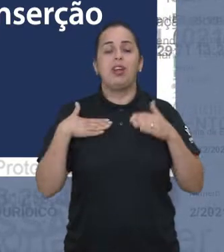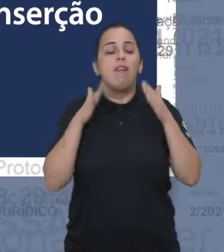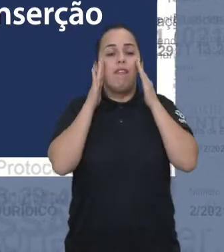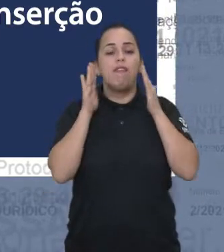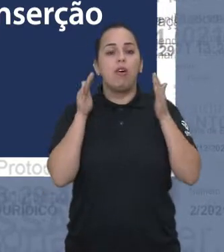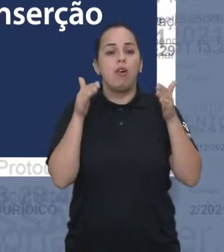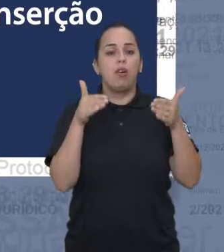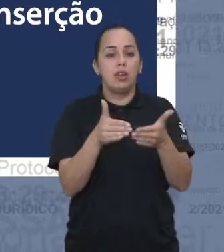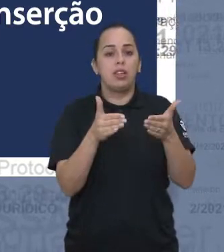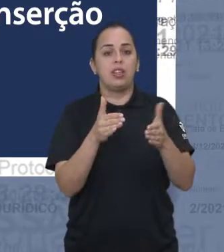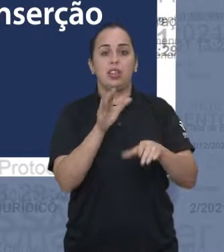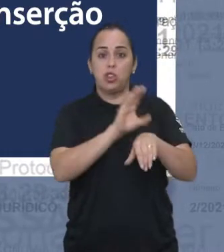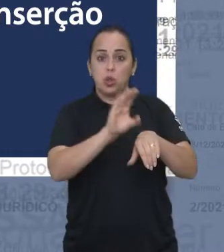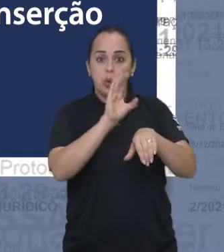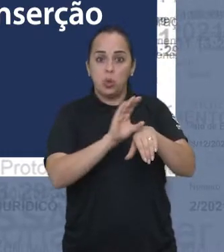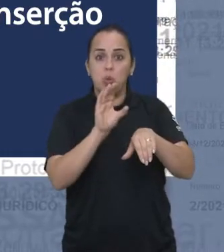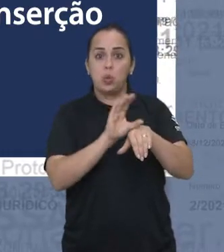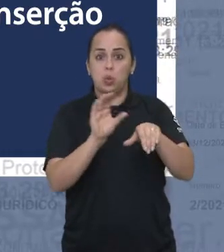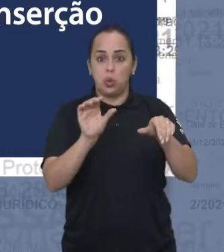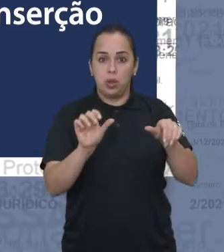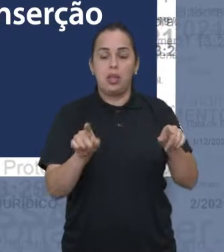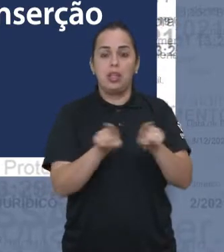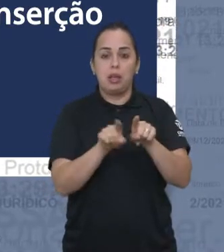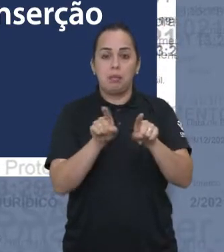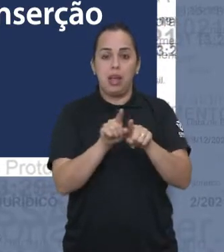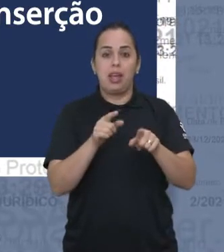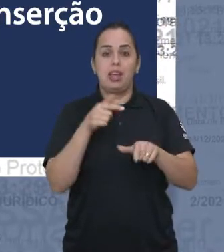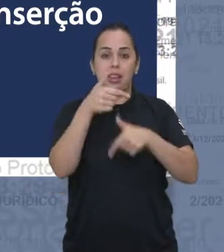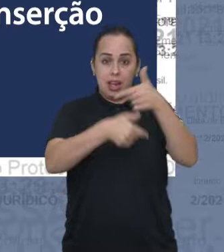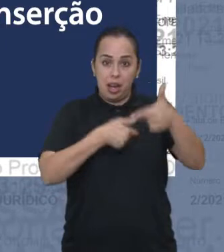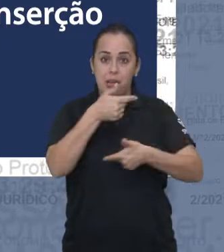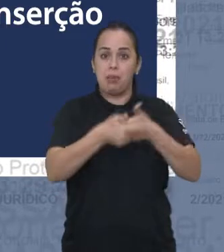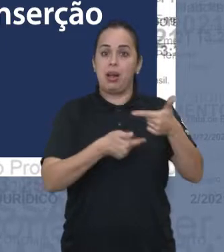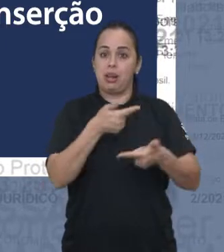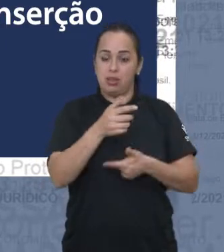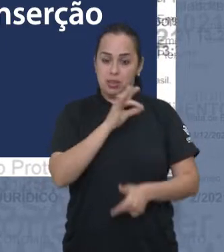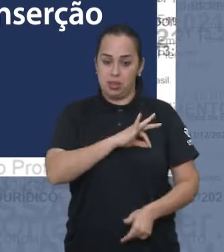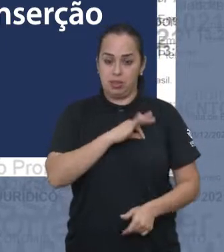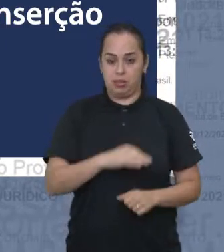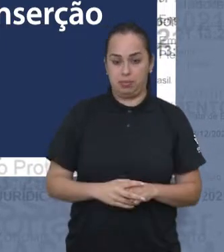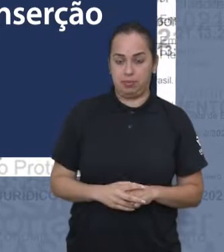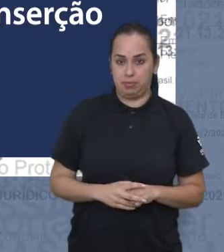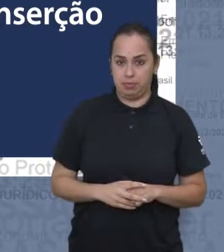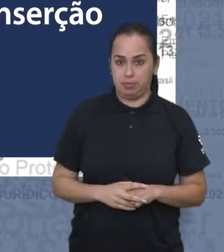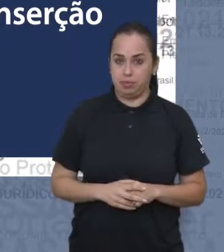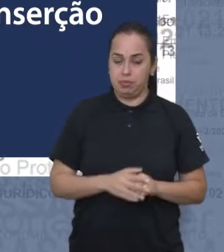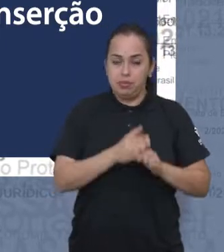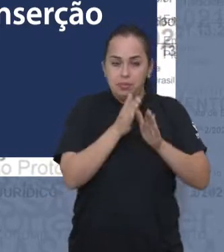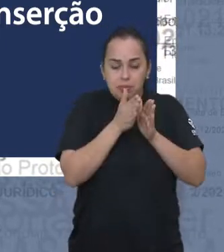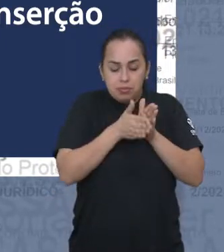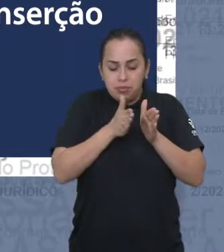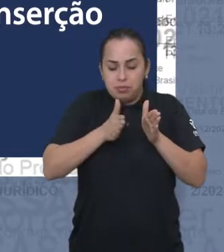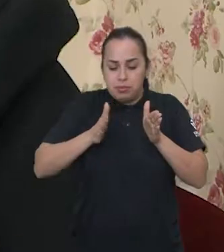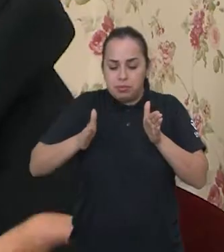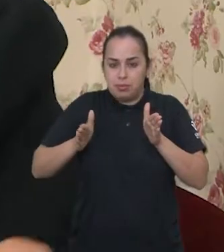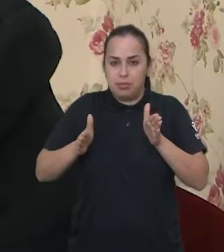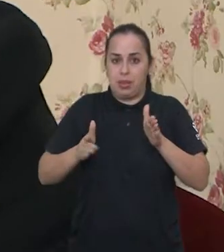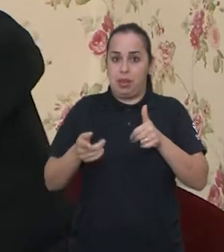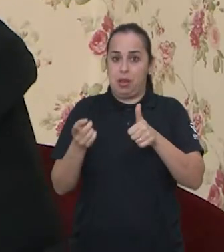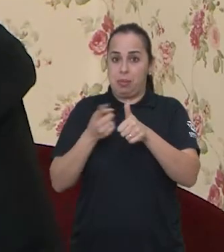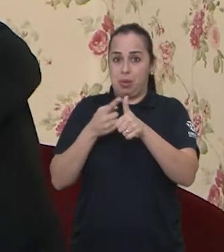violência doméstica e familiar focando em medidas de qualificação profissional e geração de emprego e ainda